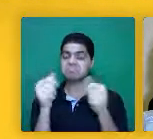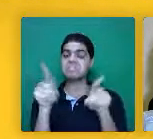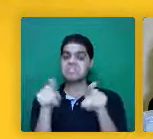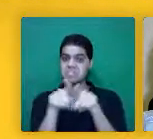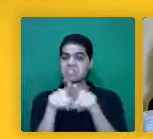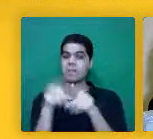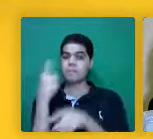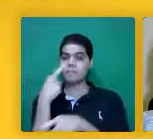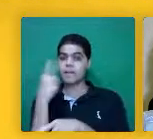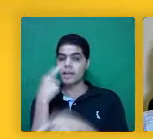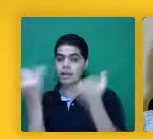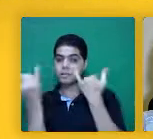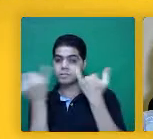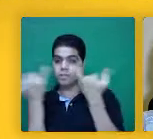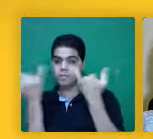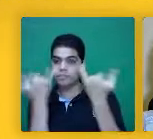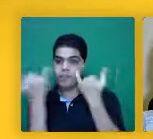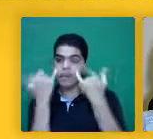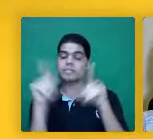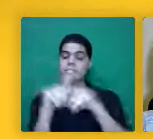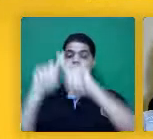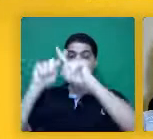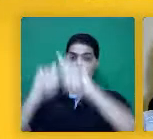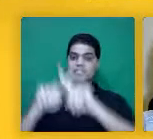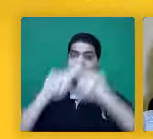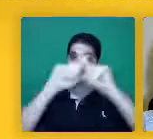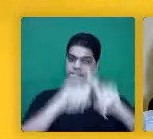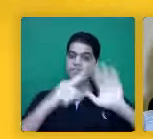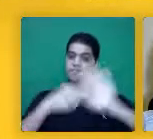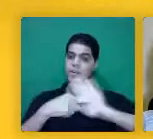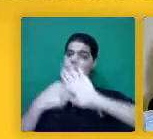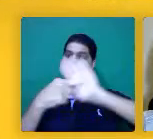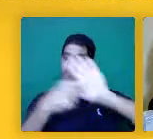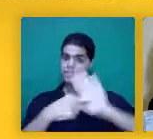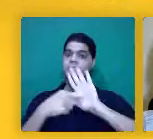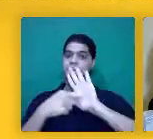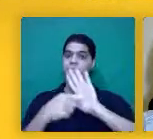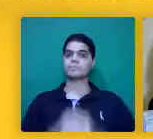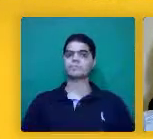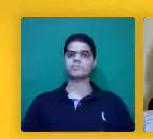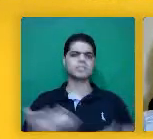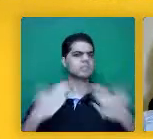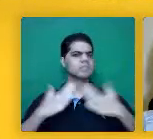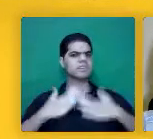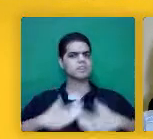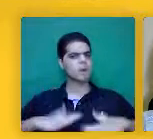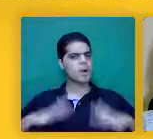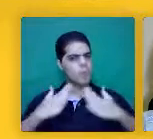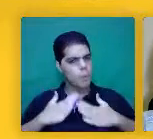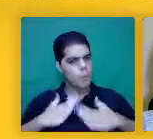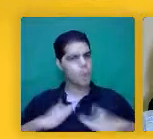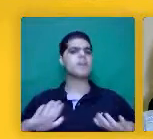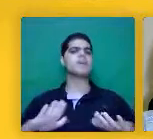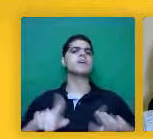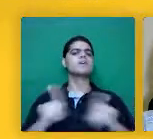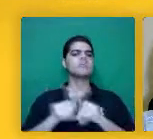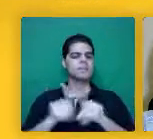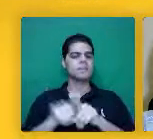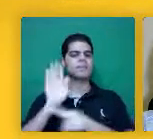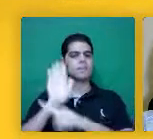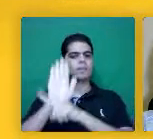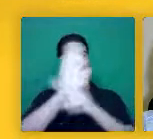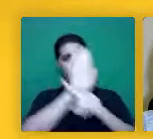dos desafios que foram apresentados. Então, está muito tranquilo, né? Está muito tranquilo. A gente vai ajudar